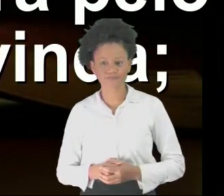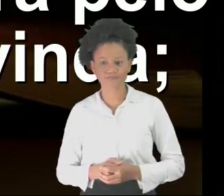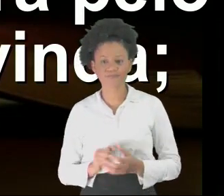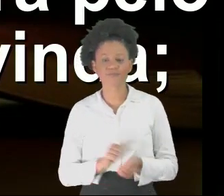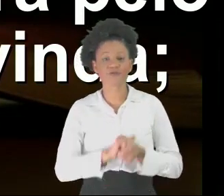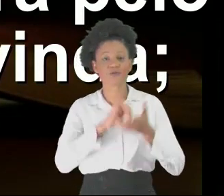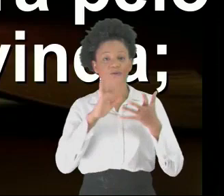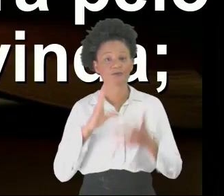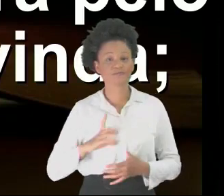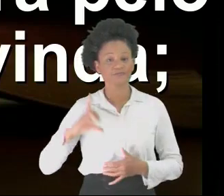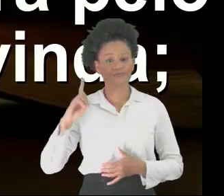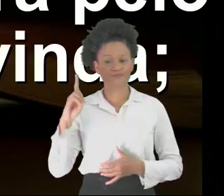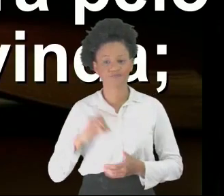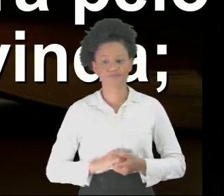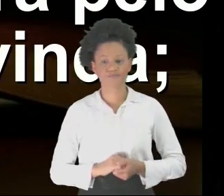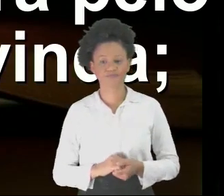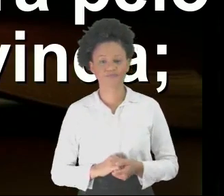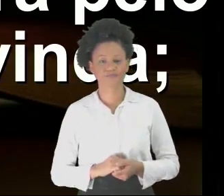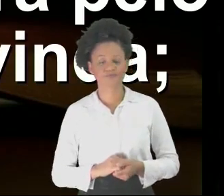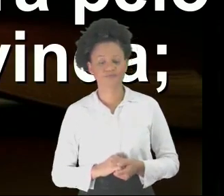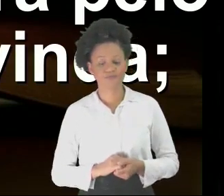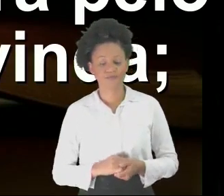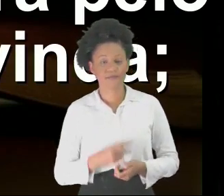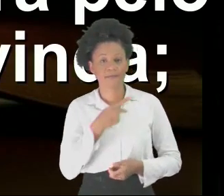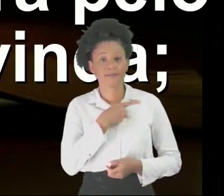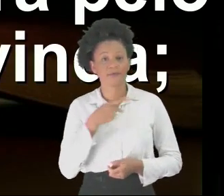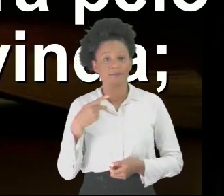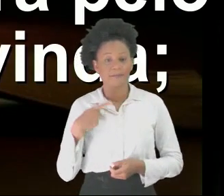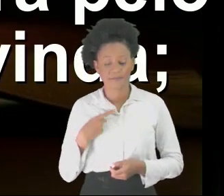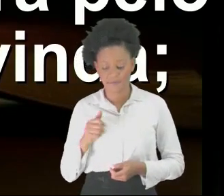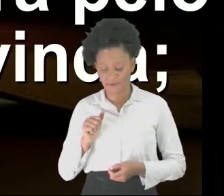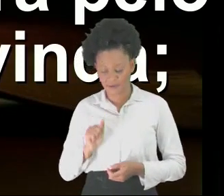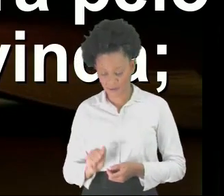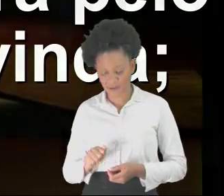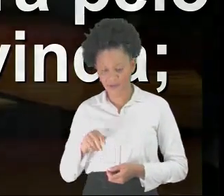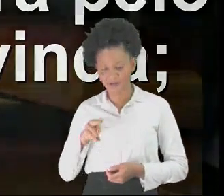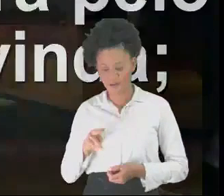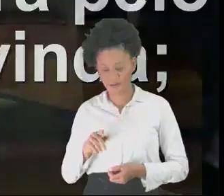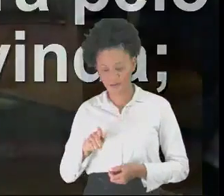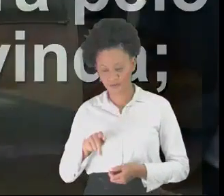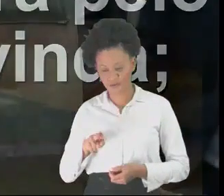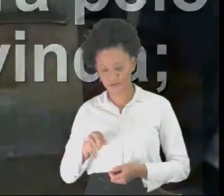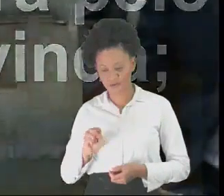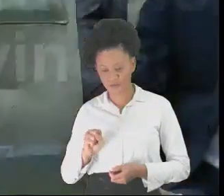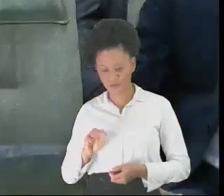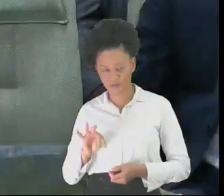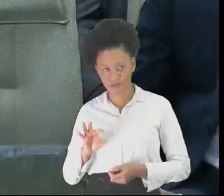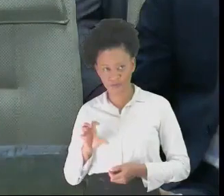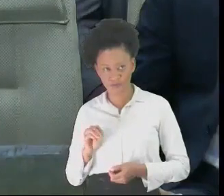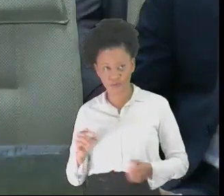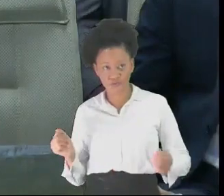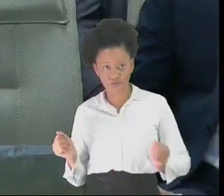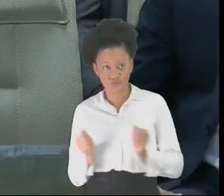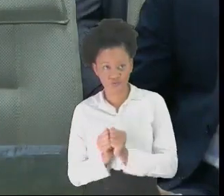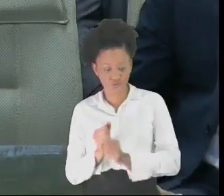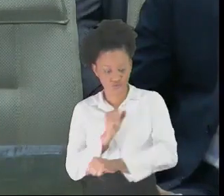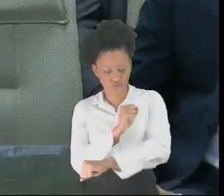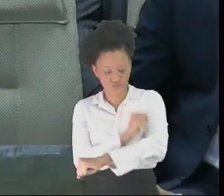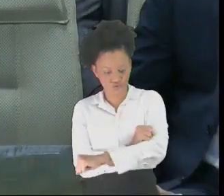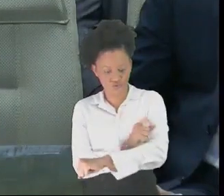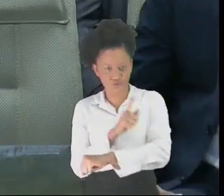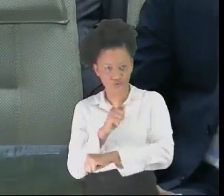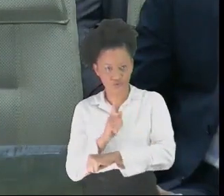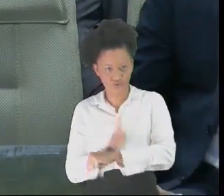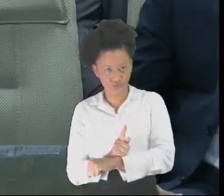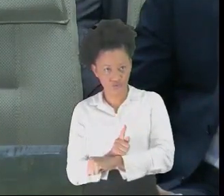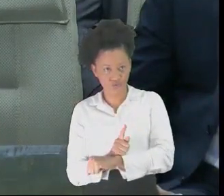Glória a Deus. Aqui pastor Augusto mandou que junto com Sodoma, não foi só Sodoma e Gomorra que foram